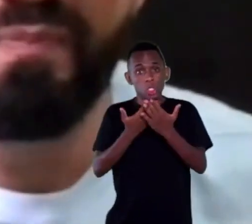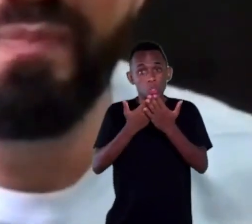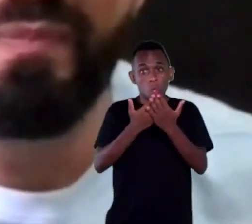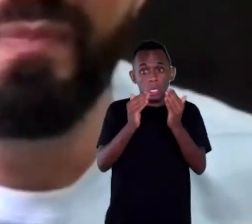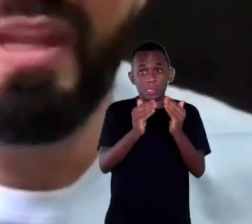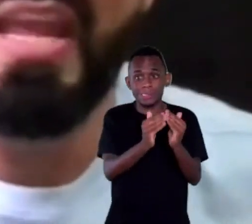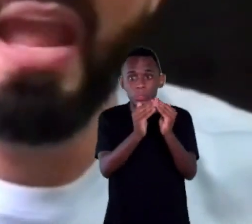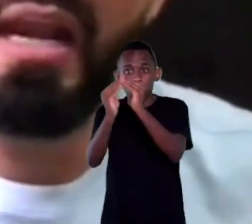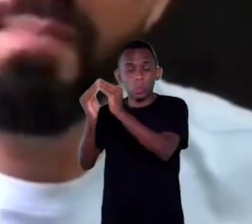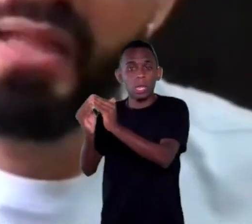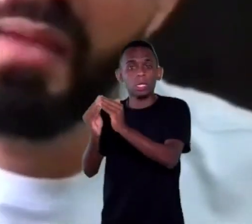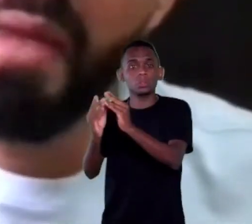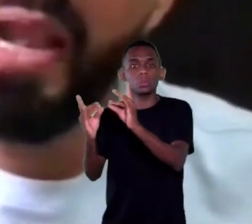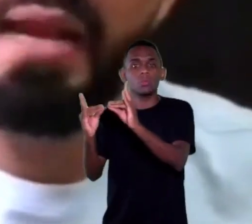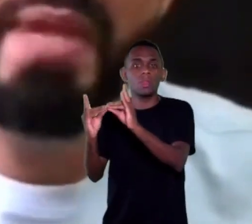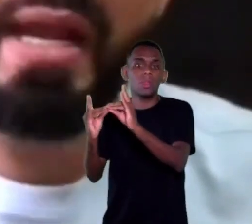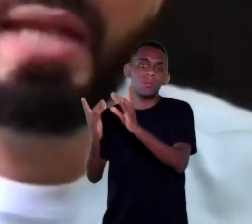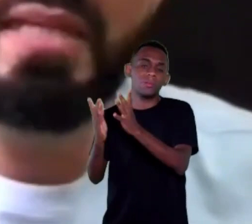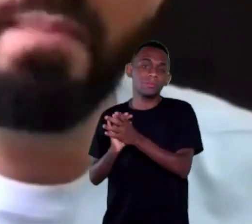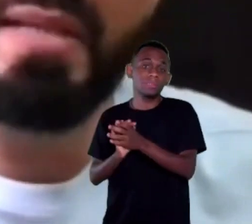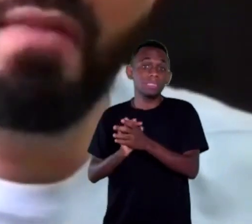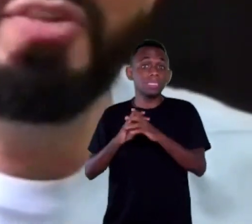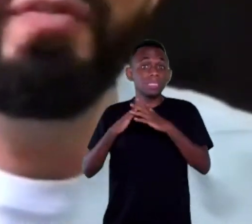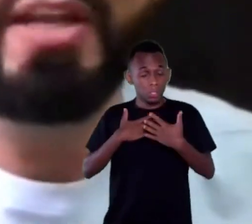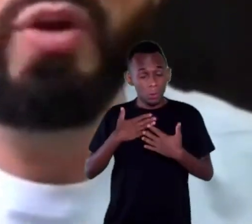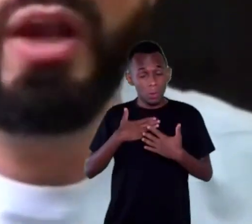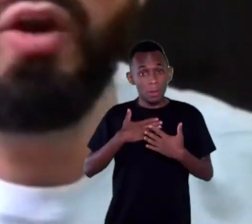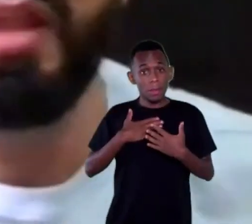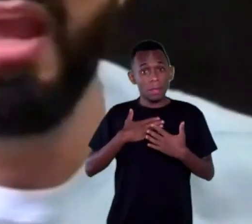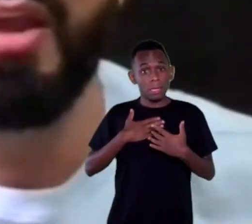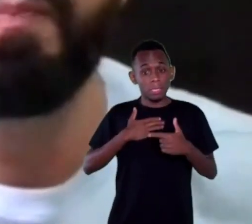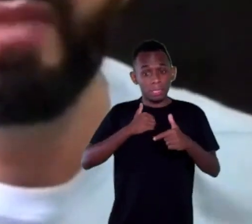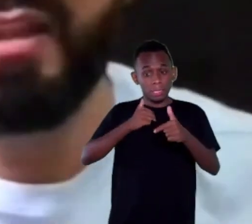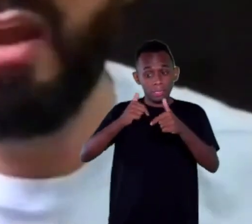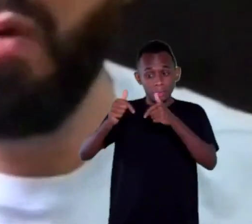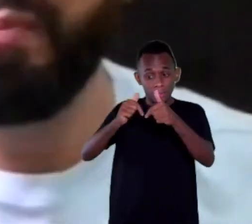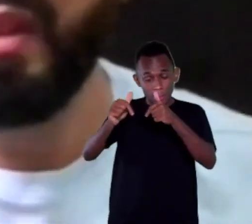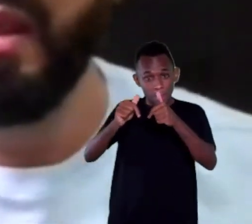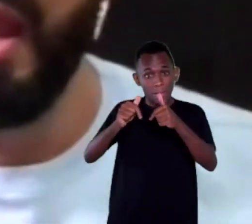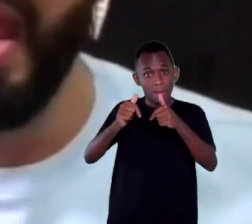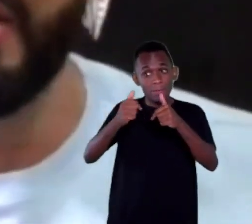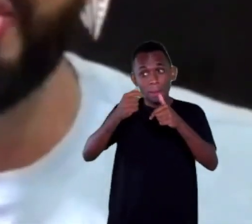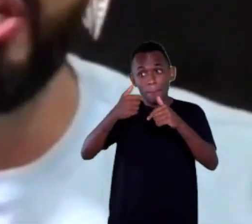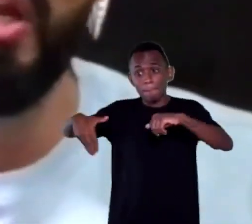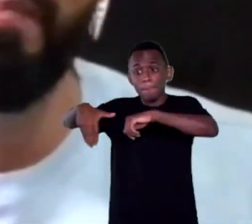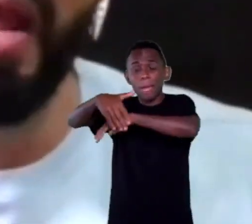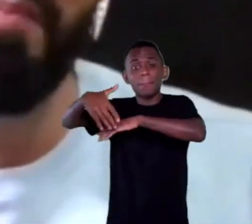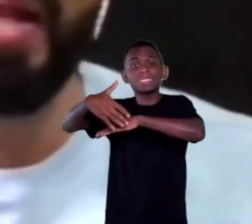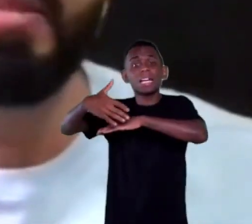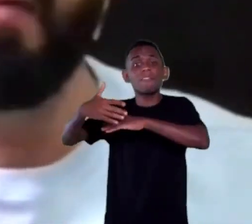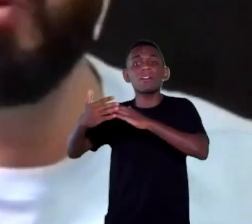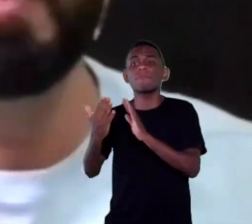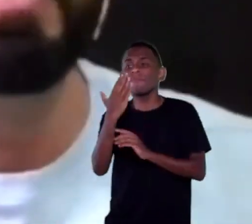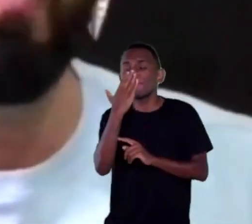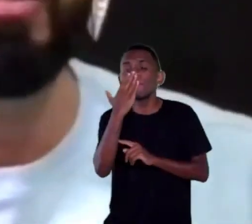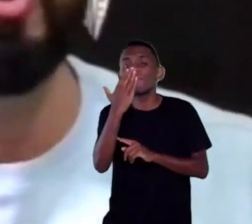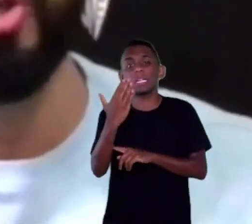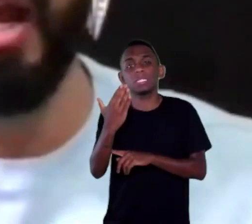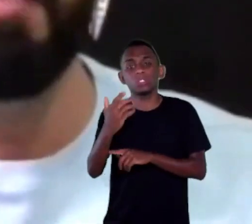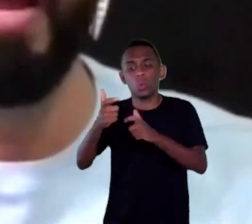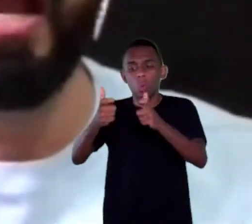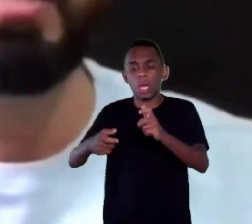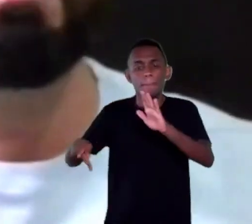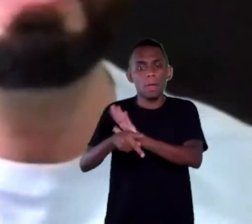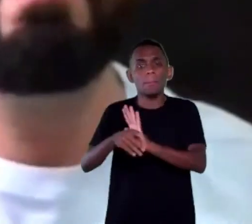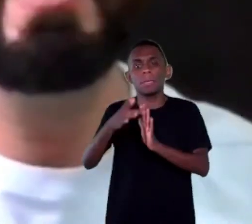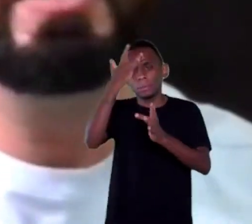central. E ela, para trabalhar na minha casa, ela passava de frente ao necrotério. Então, ela passava no hospital antes de